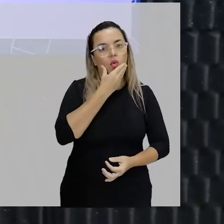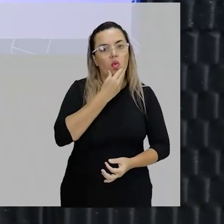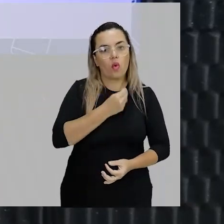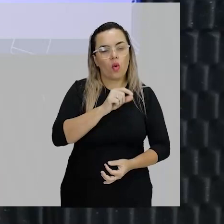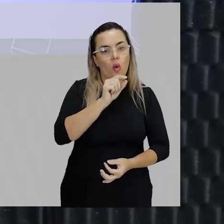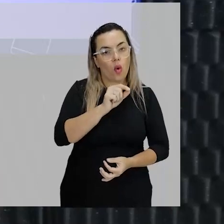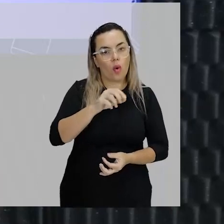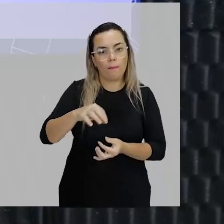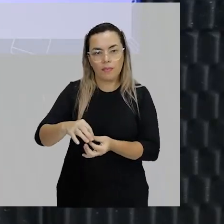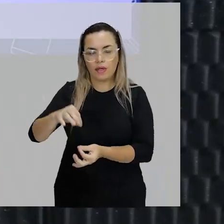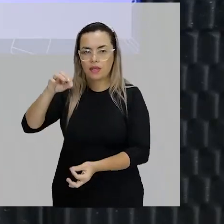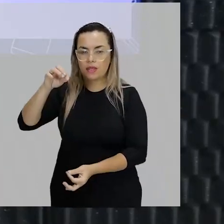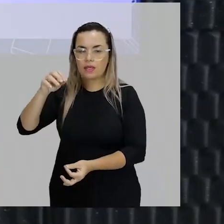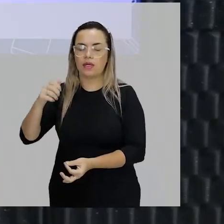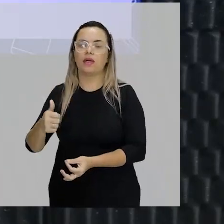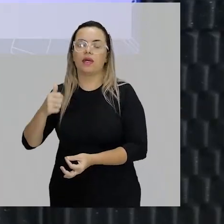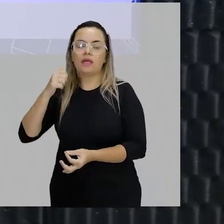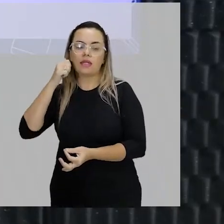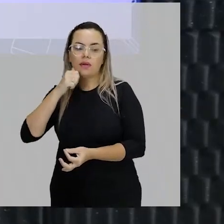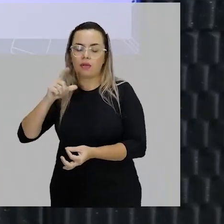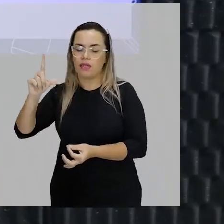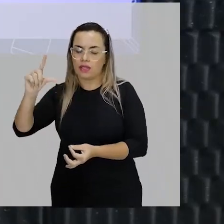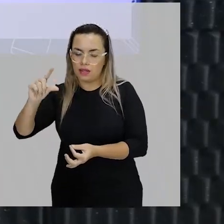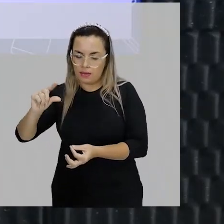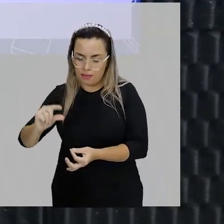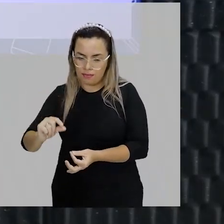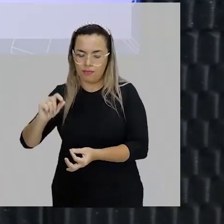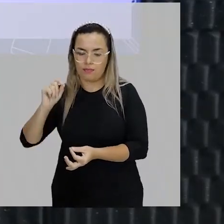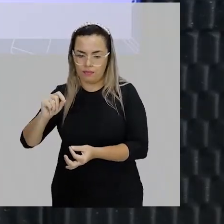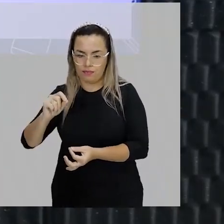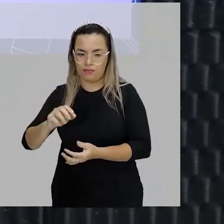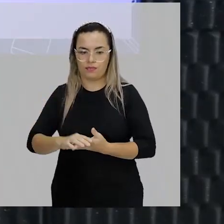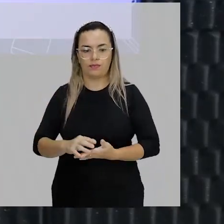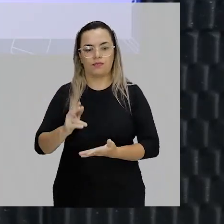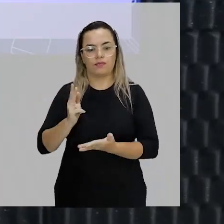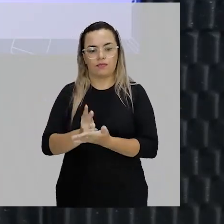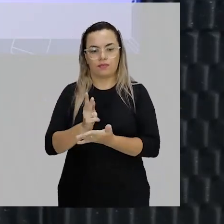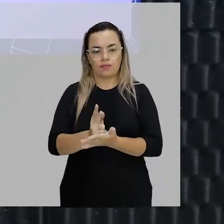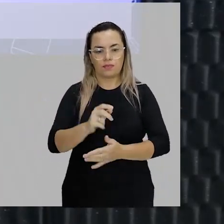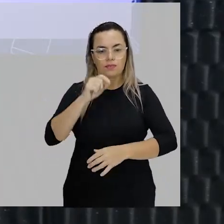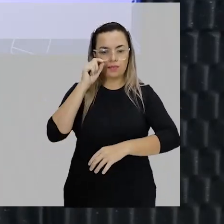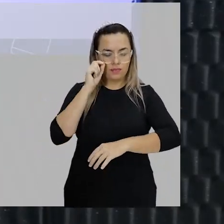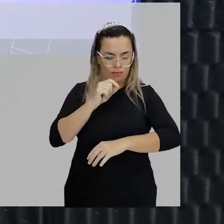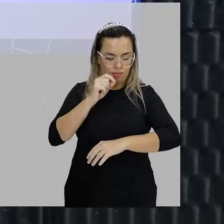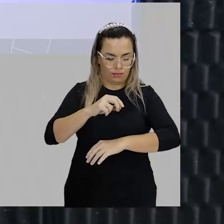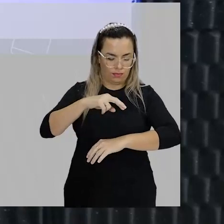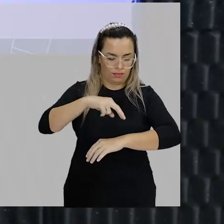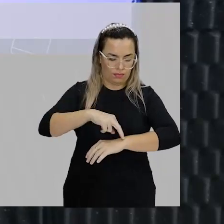tá? Sempre eles vão ter que saltar por cima de 10 barreiras